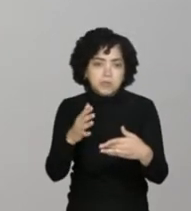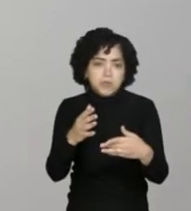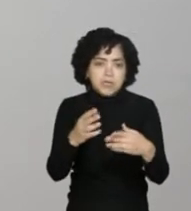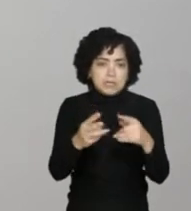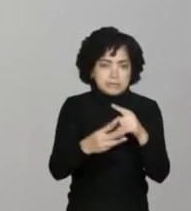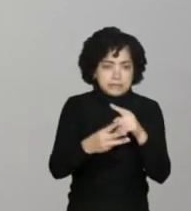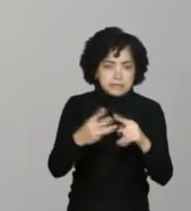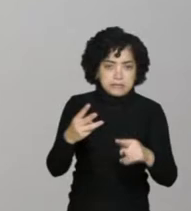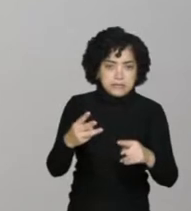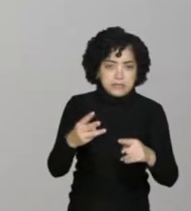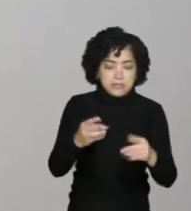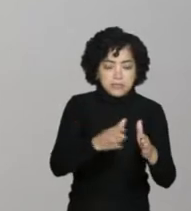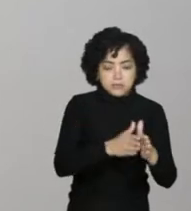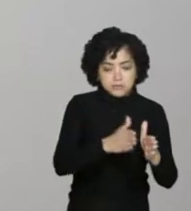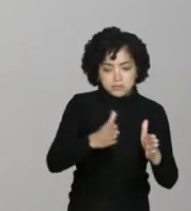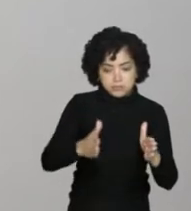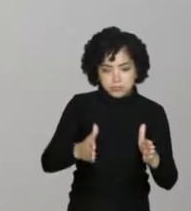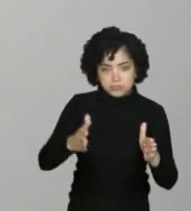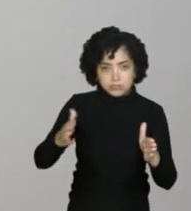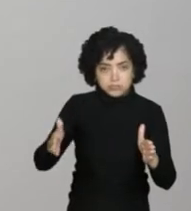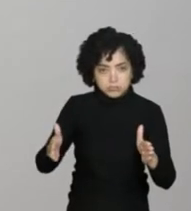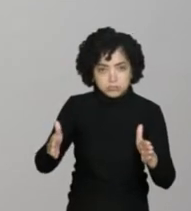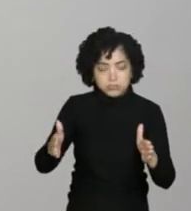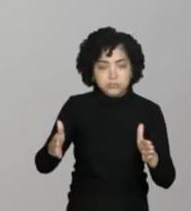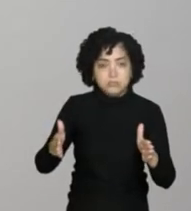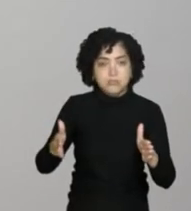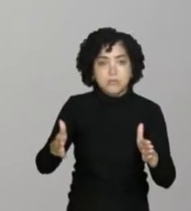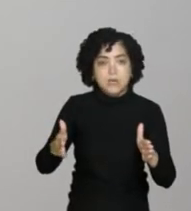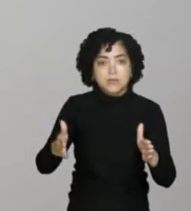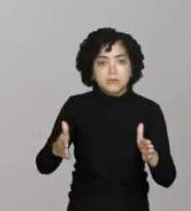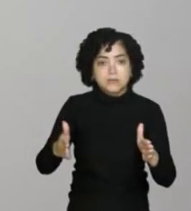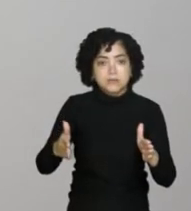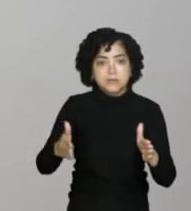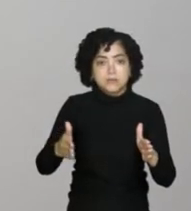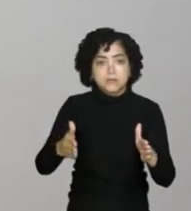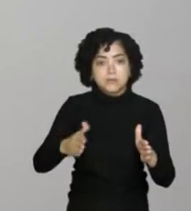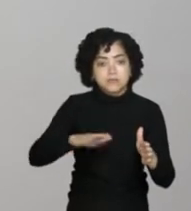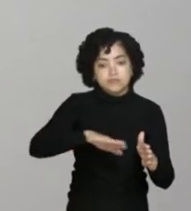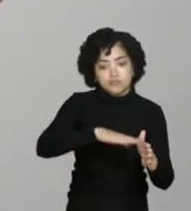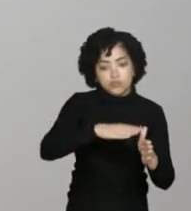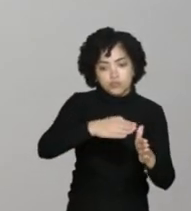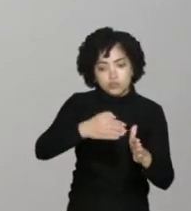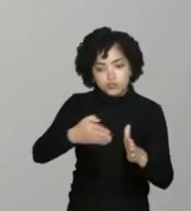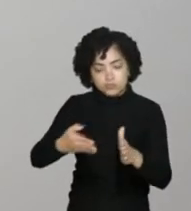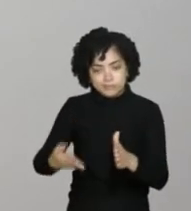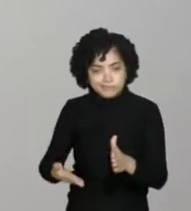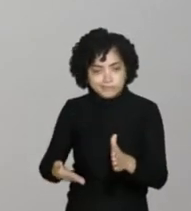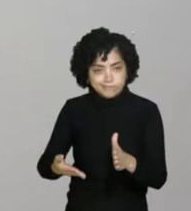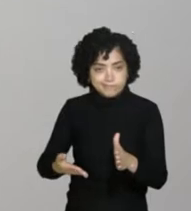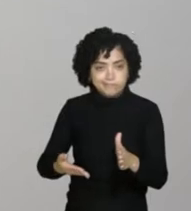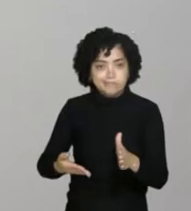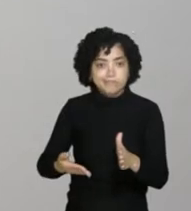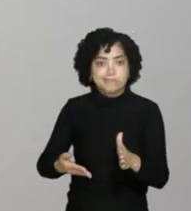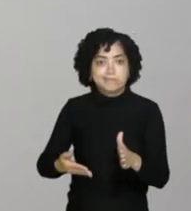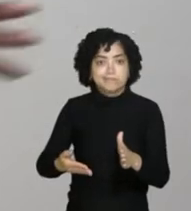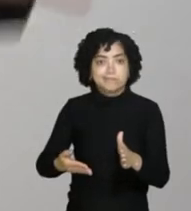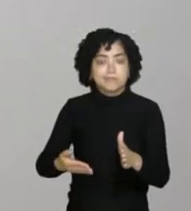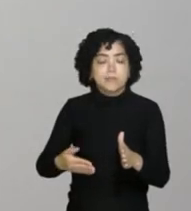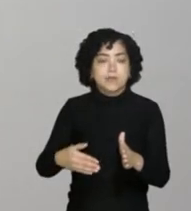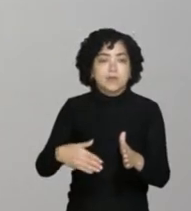5, 6 eixos, 7 eixos tinha. De lado, escorregou, tombou um caminhão novo, virou, torceu,